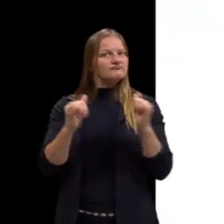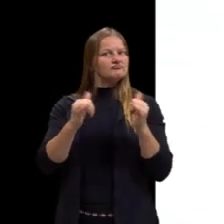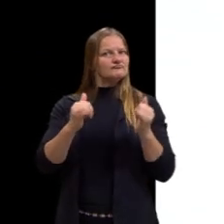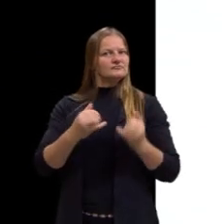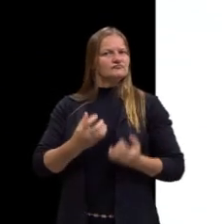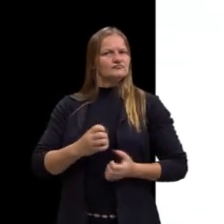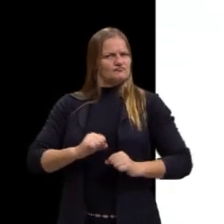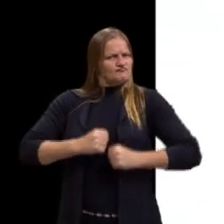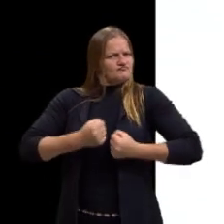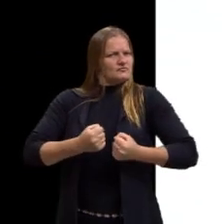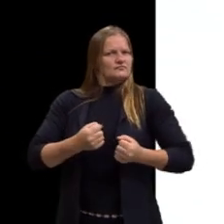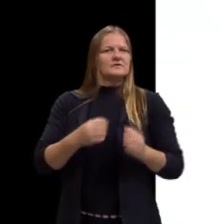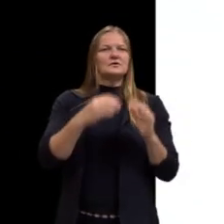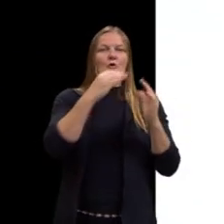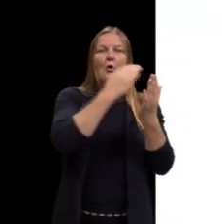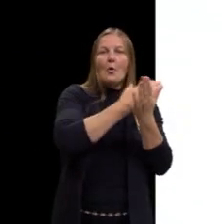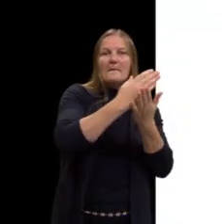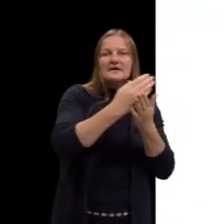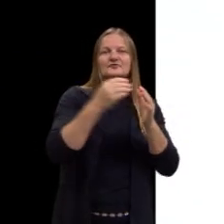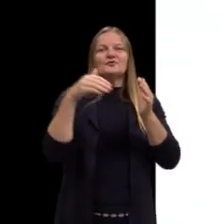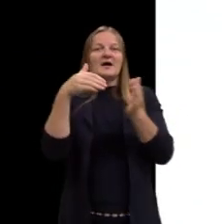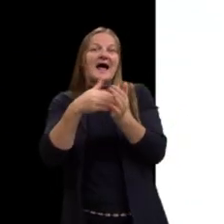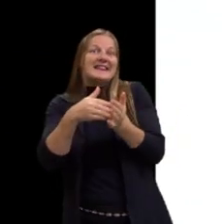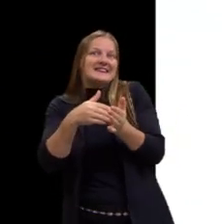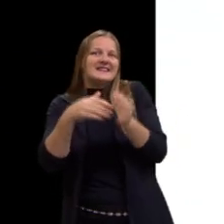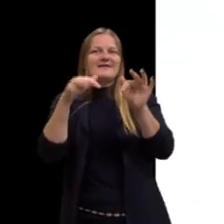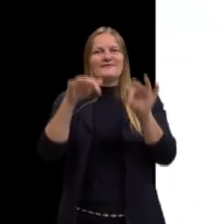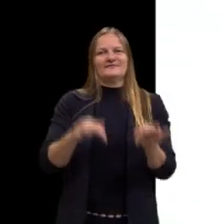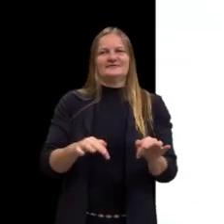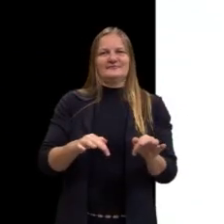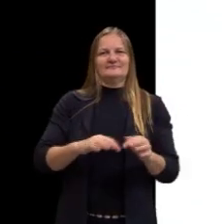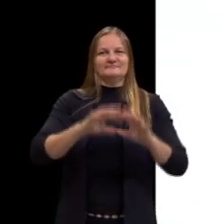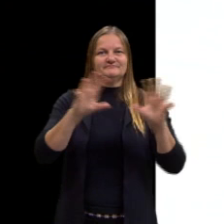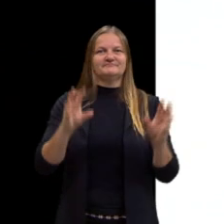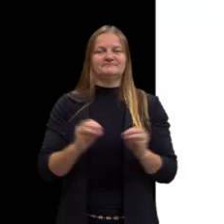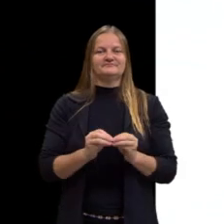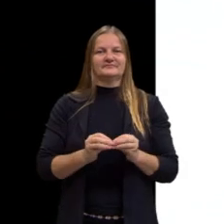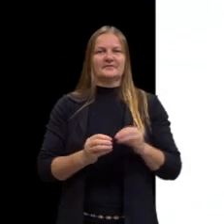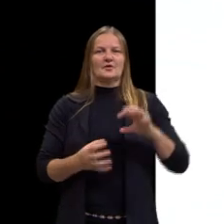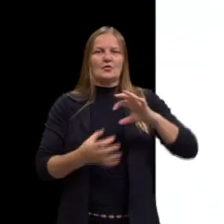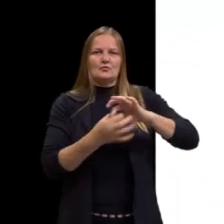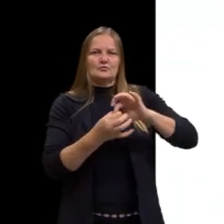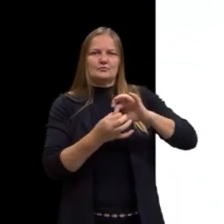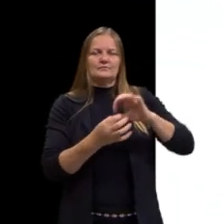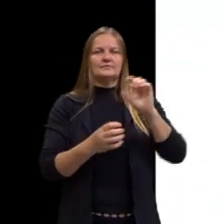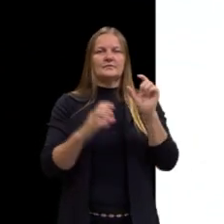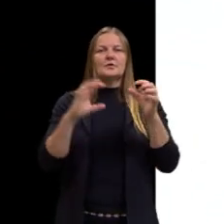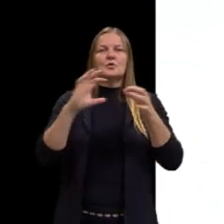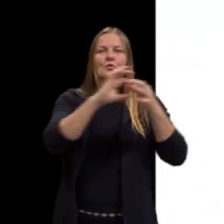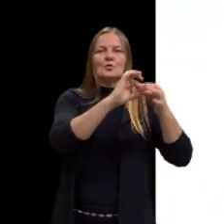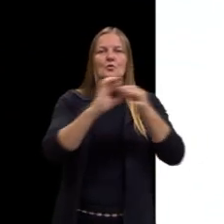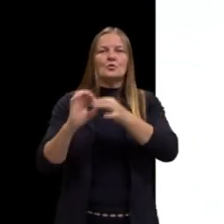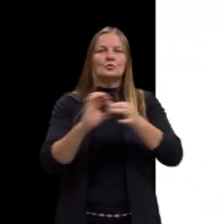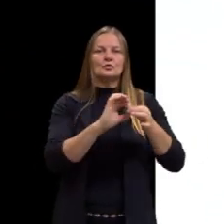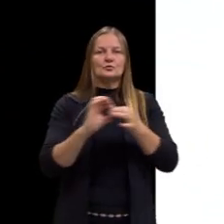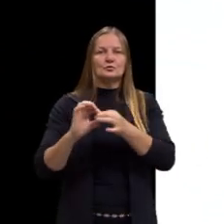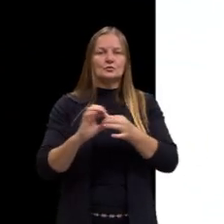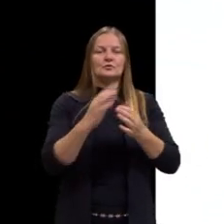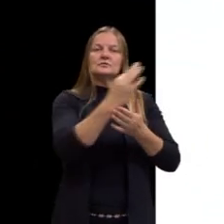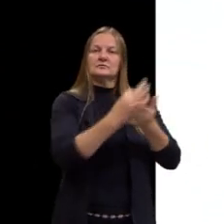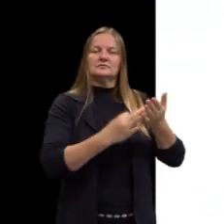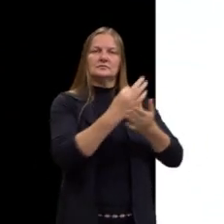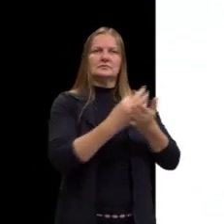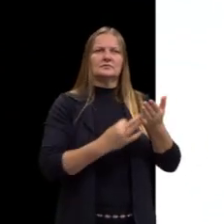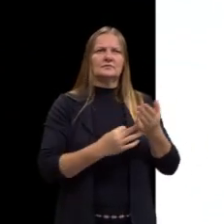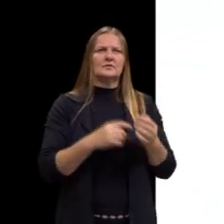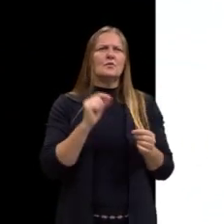gente tenha esse fôlego então conector textual a gente revisa Quem são o que são os conectores